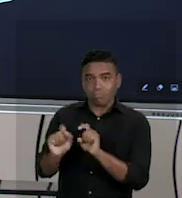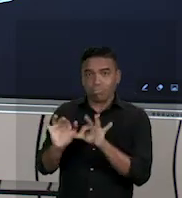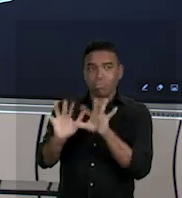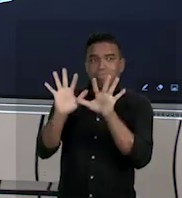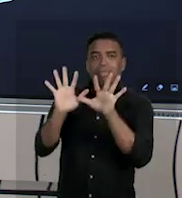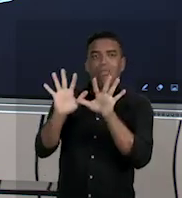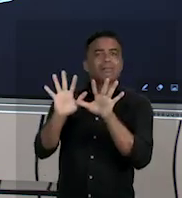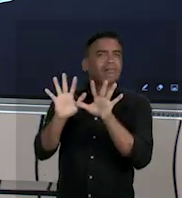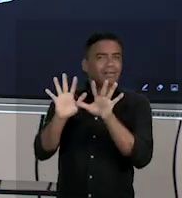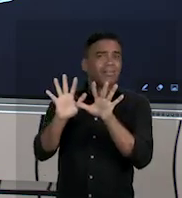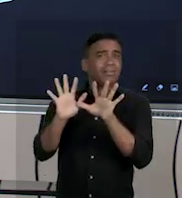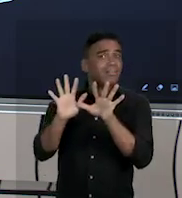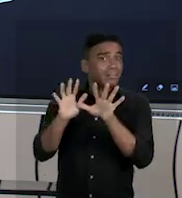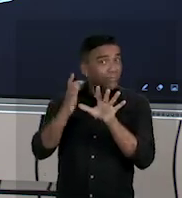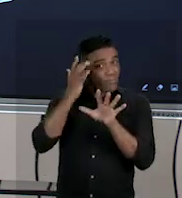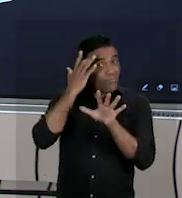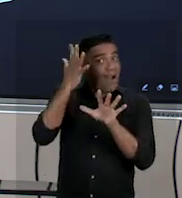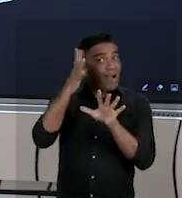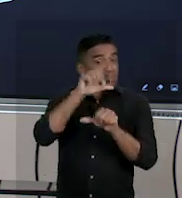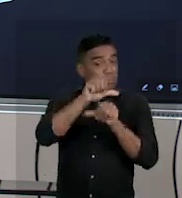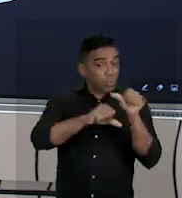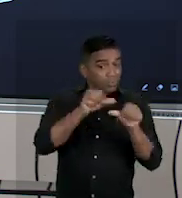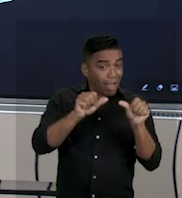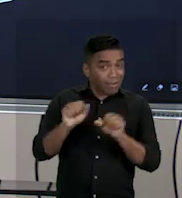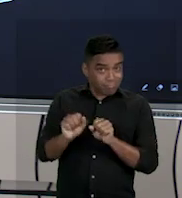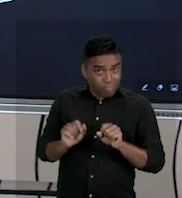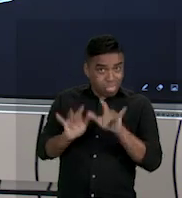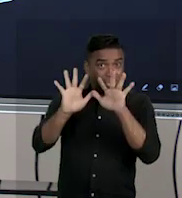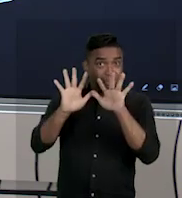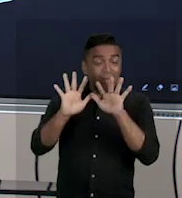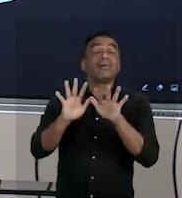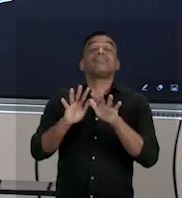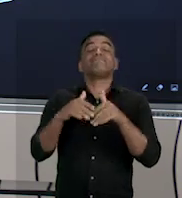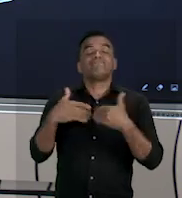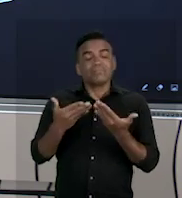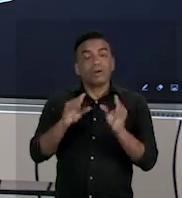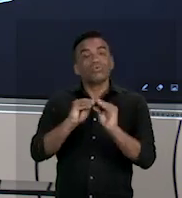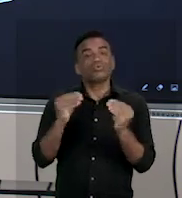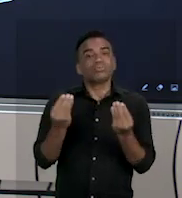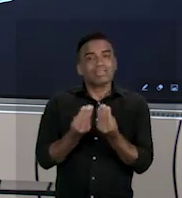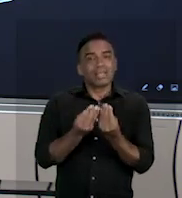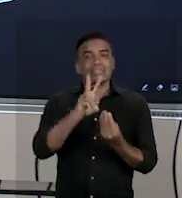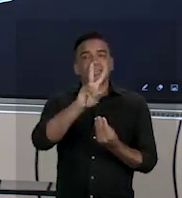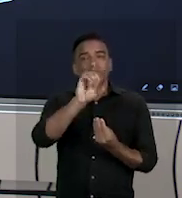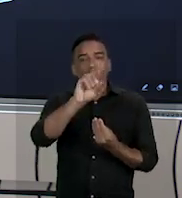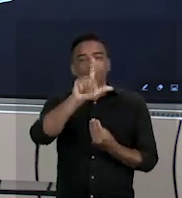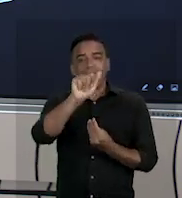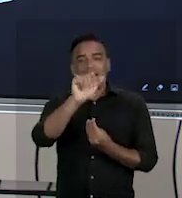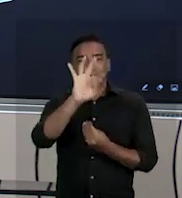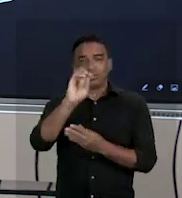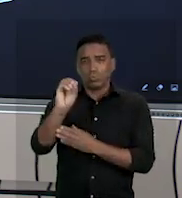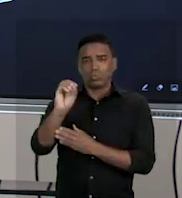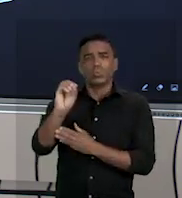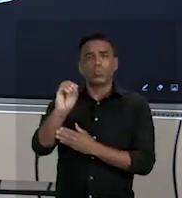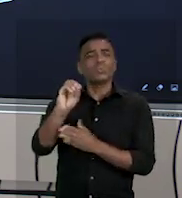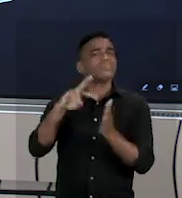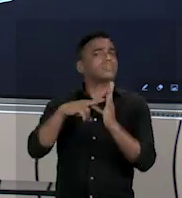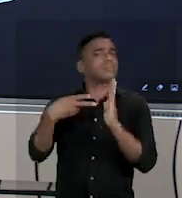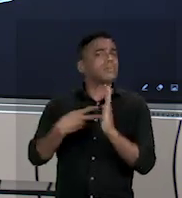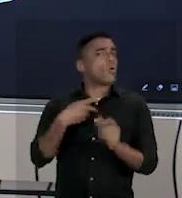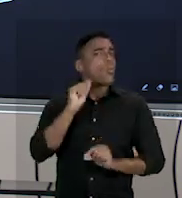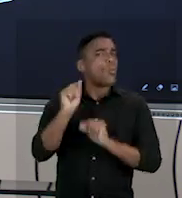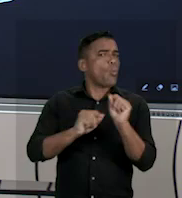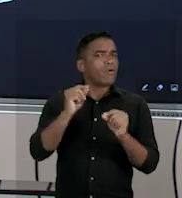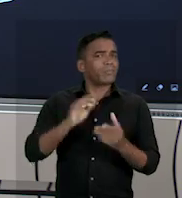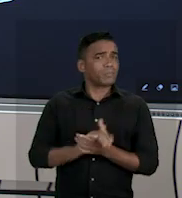ou uma facilidade muito grande para passar para o estado gasoso, você tem ali uma substância volátil. O que isso quer dizer? Quer dizer